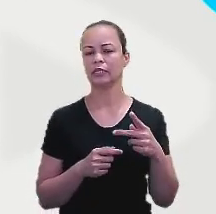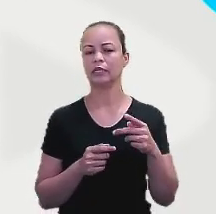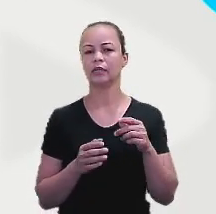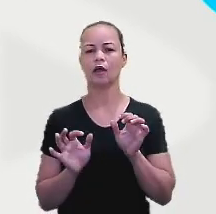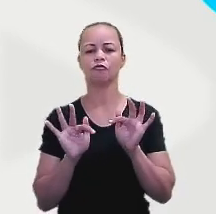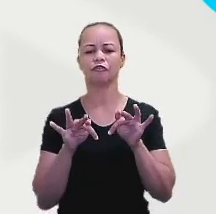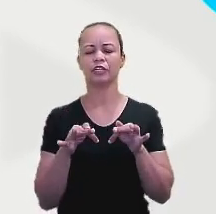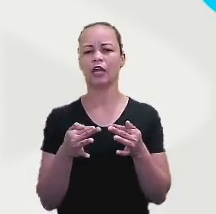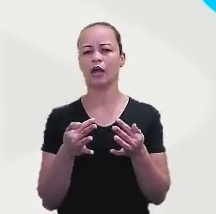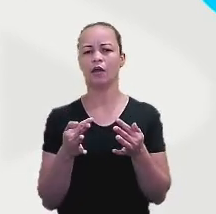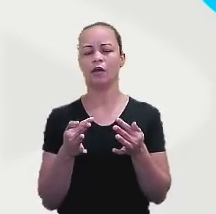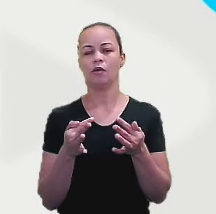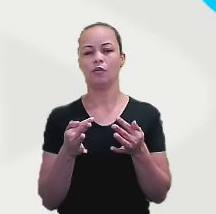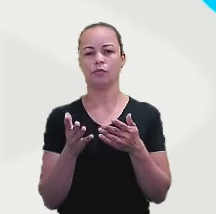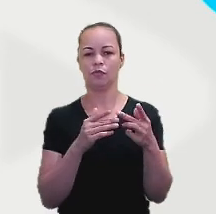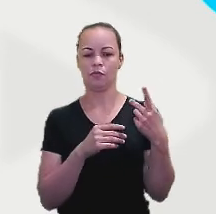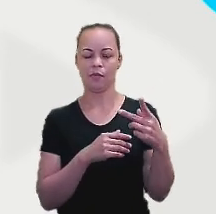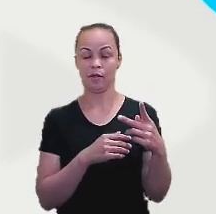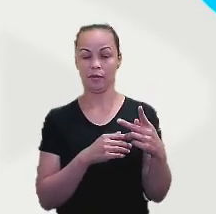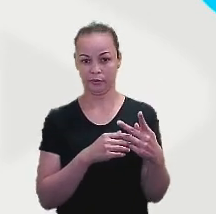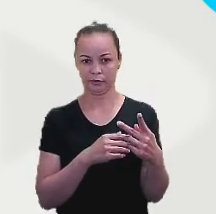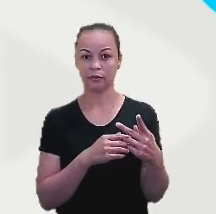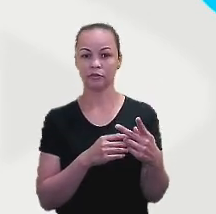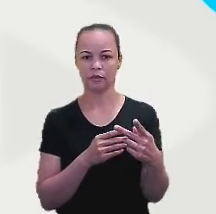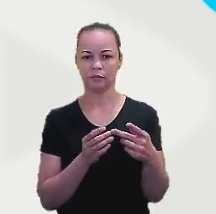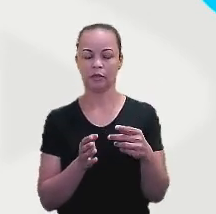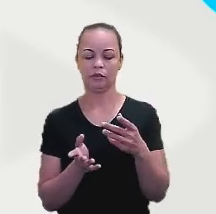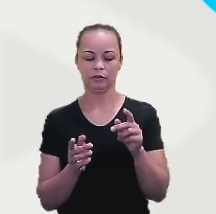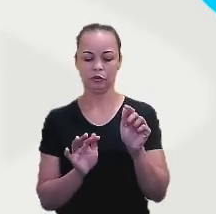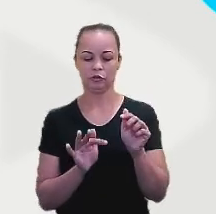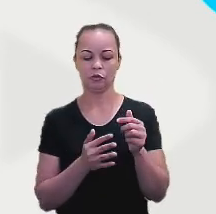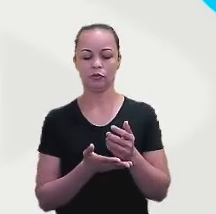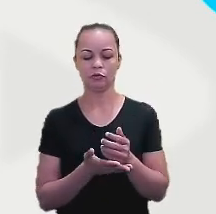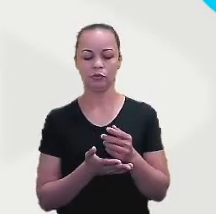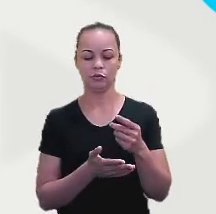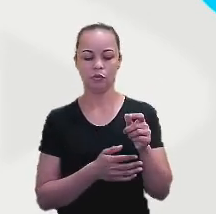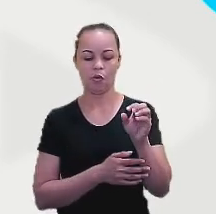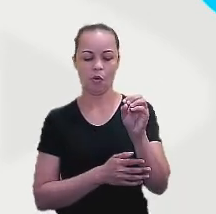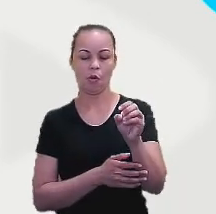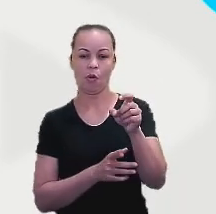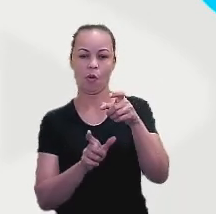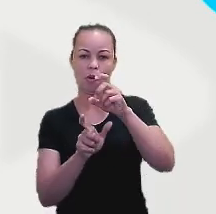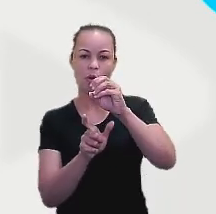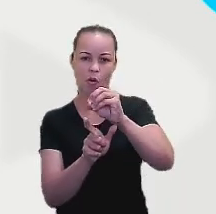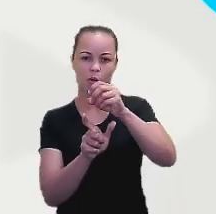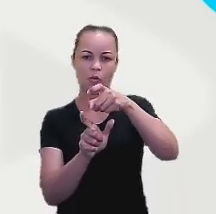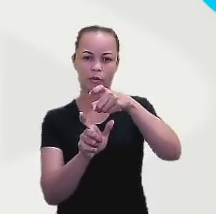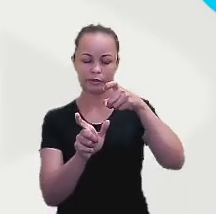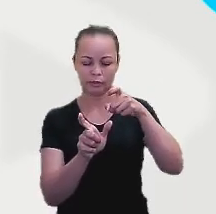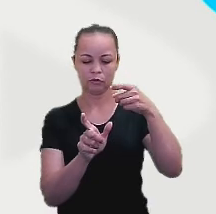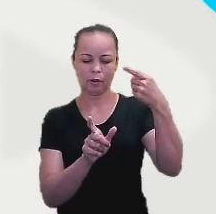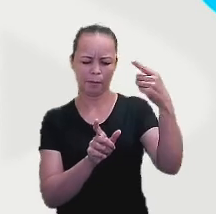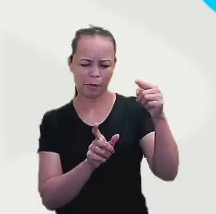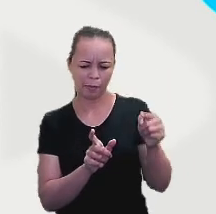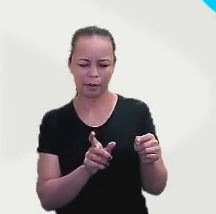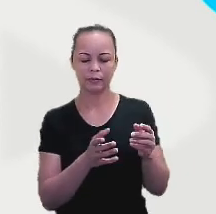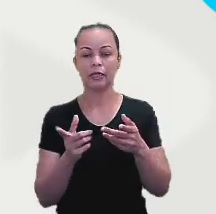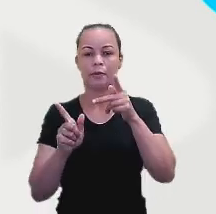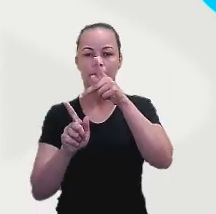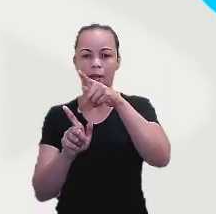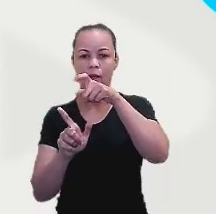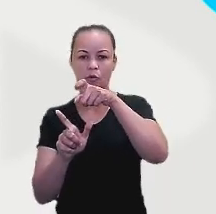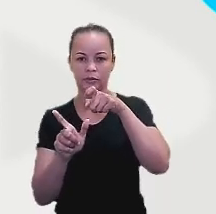termina com essas terminações, porque terminou com essas terminações aí, não leva acento, como eu disse, repetindo, porque